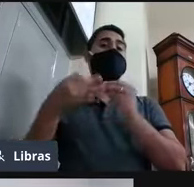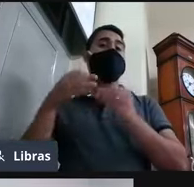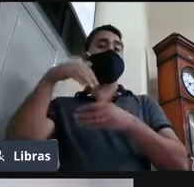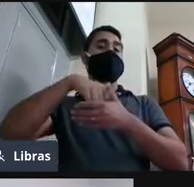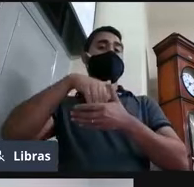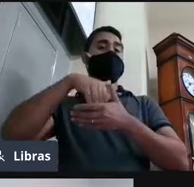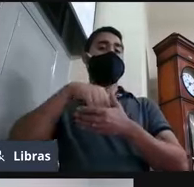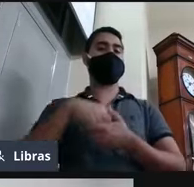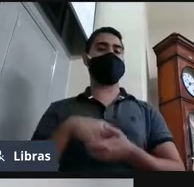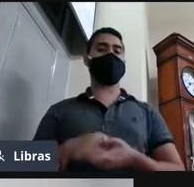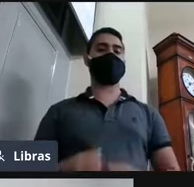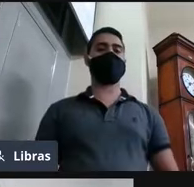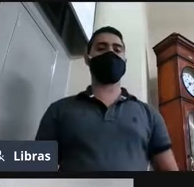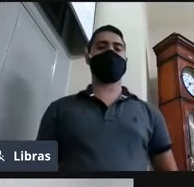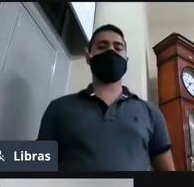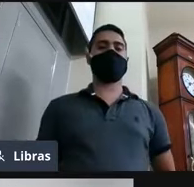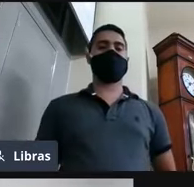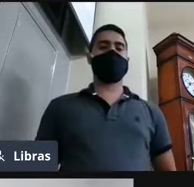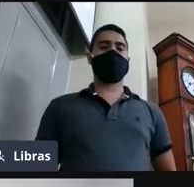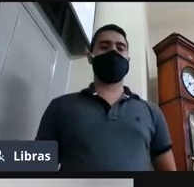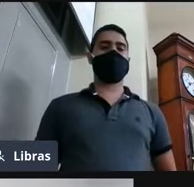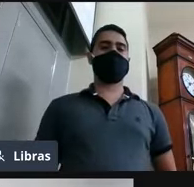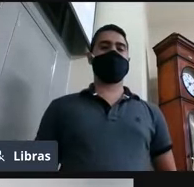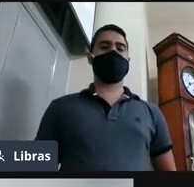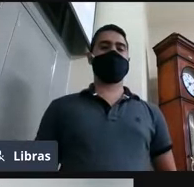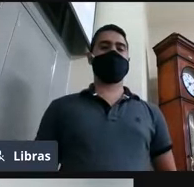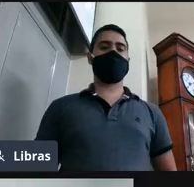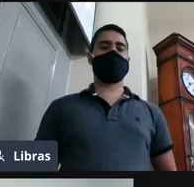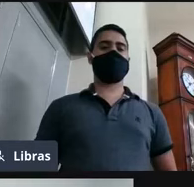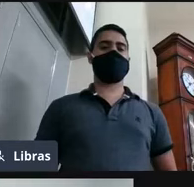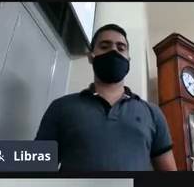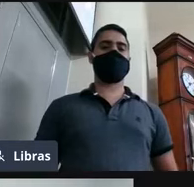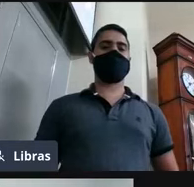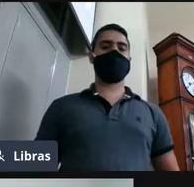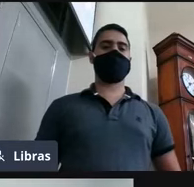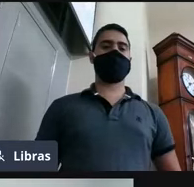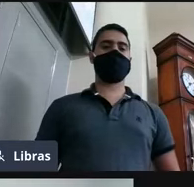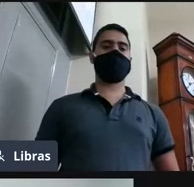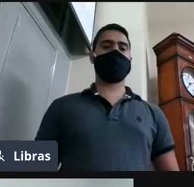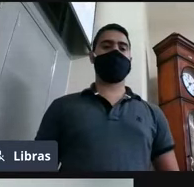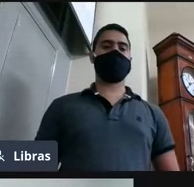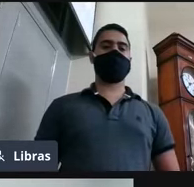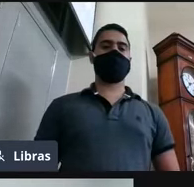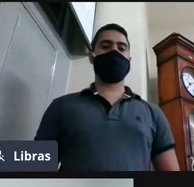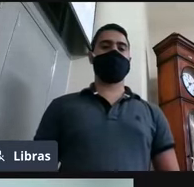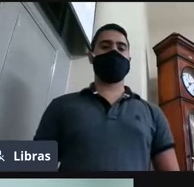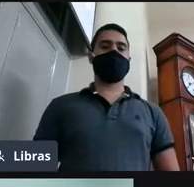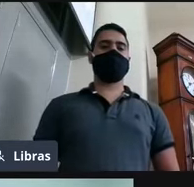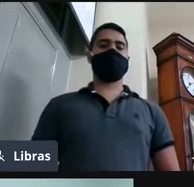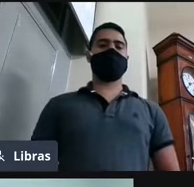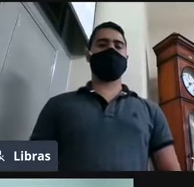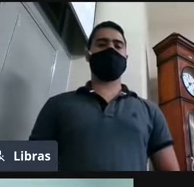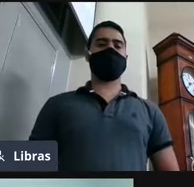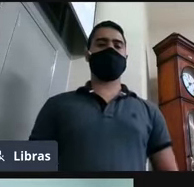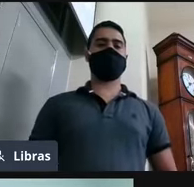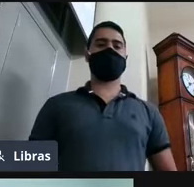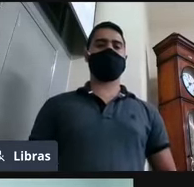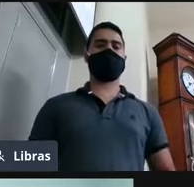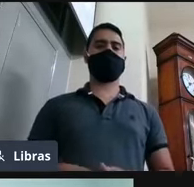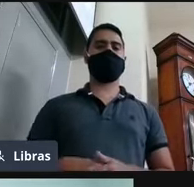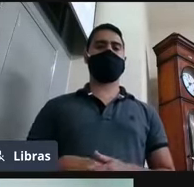vereadora? Presidente, boa noite. Boa noite a todos vocês aí presentes. A quem